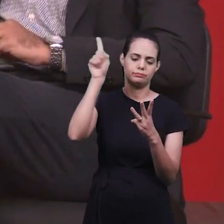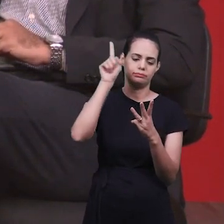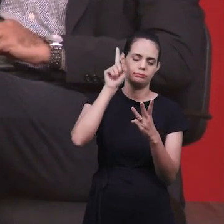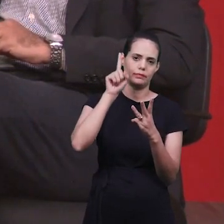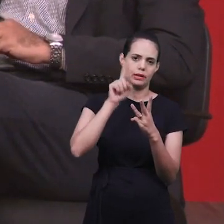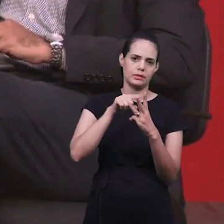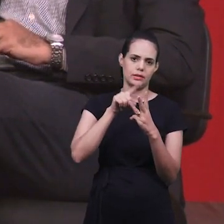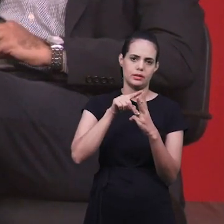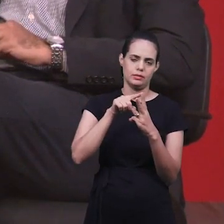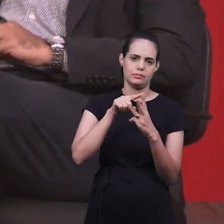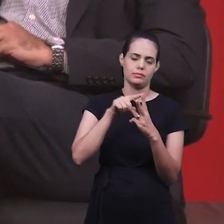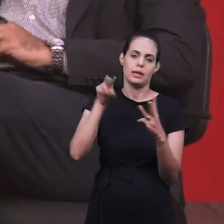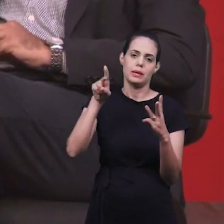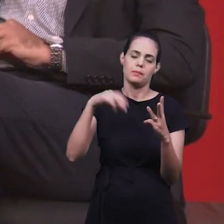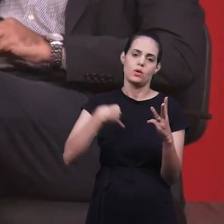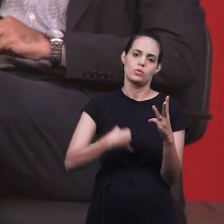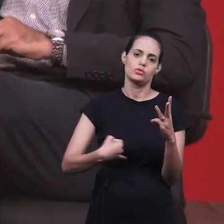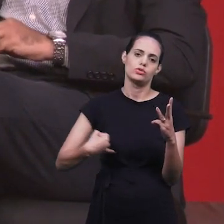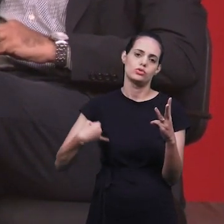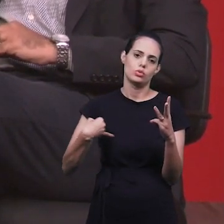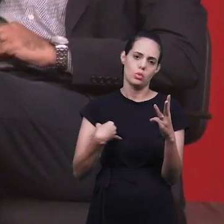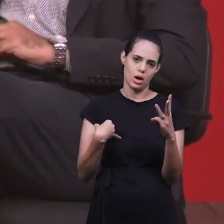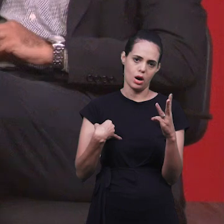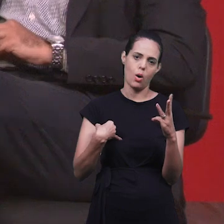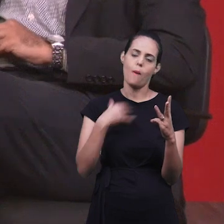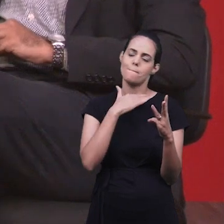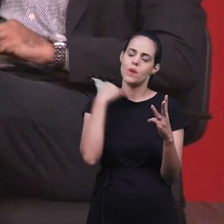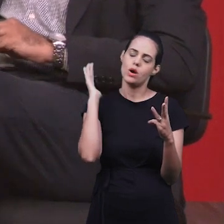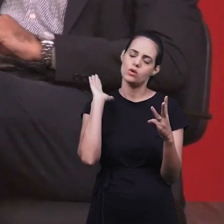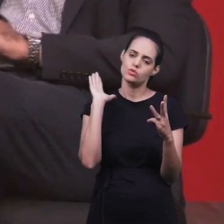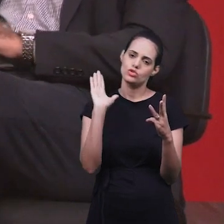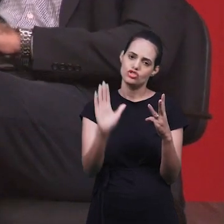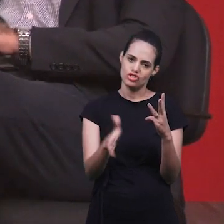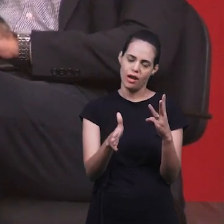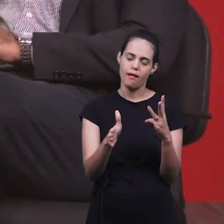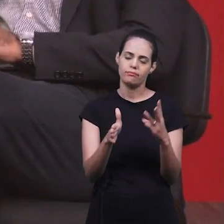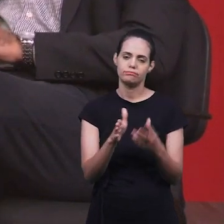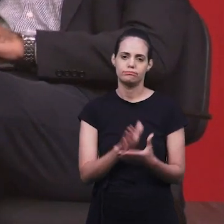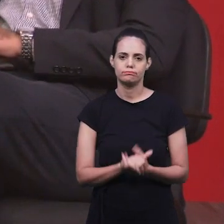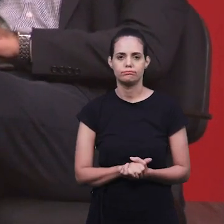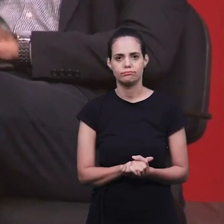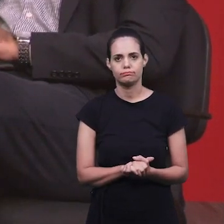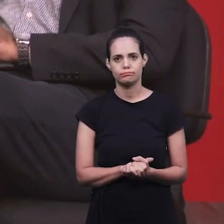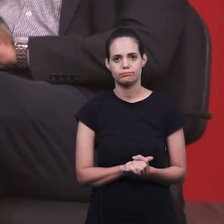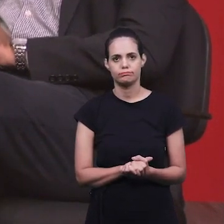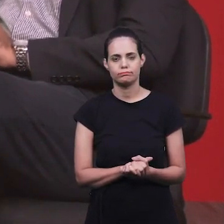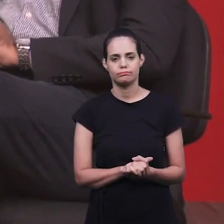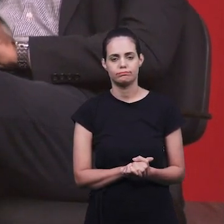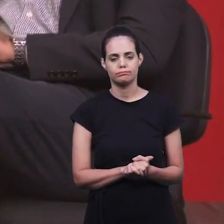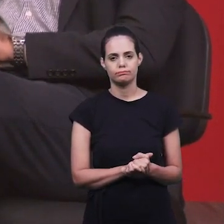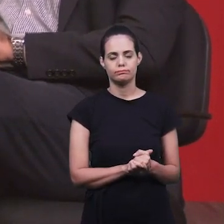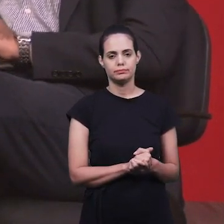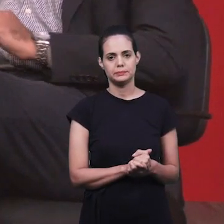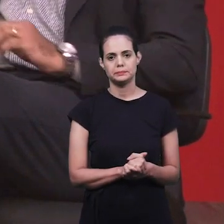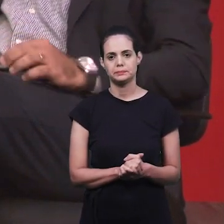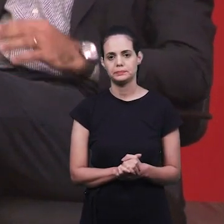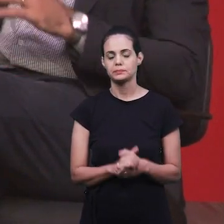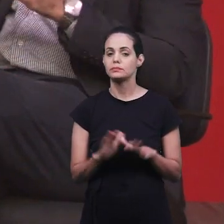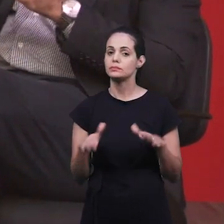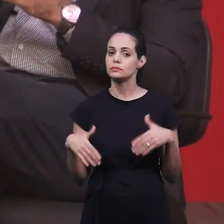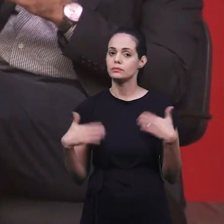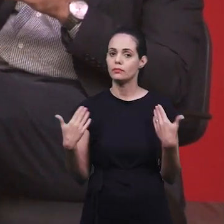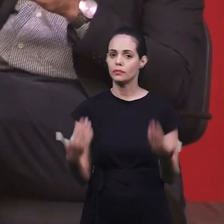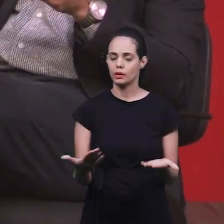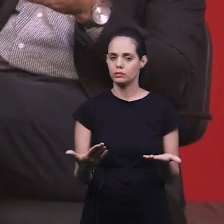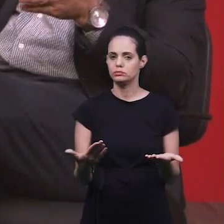irmão de João, o apóstolo, morreu em 44 depois de Cristo. É importante. Aproximadamente essa data. Essas